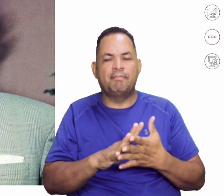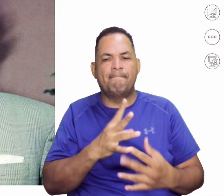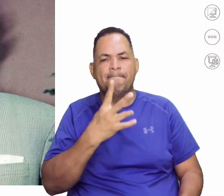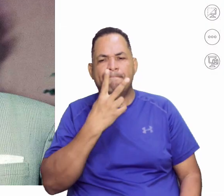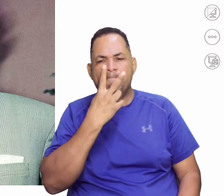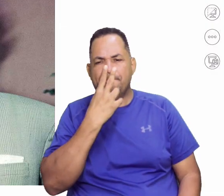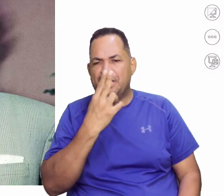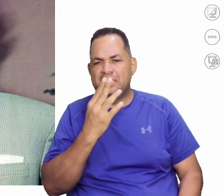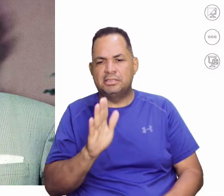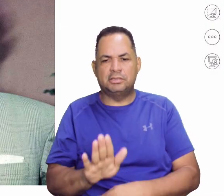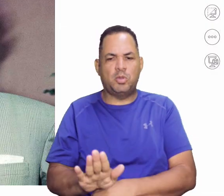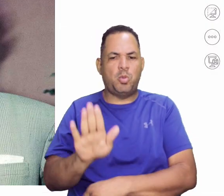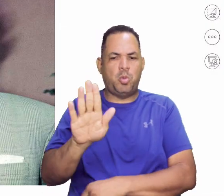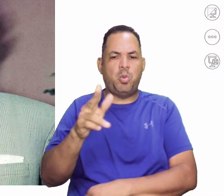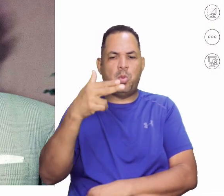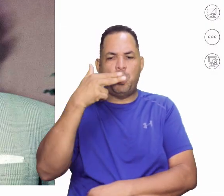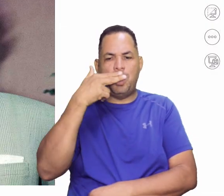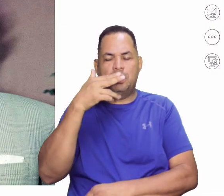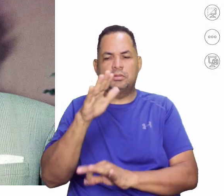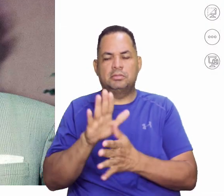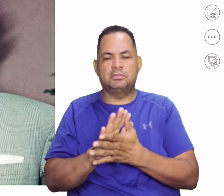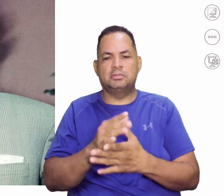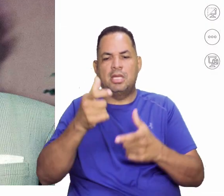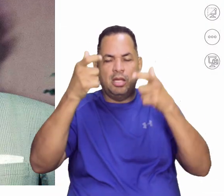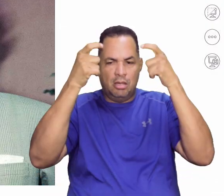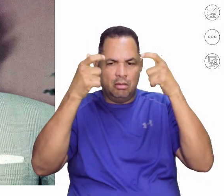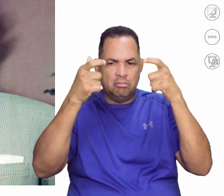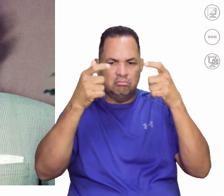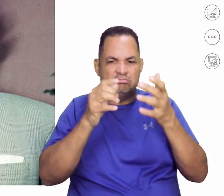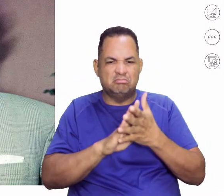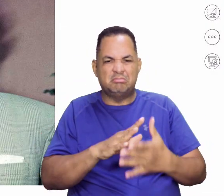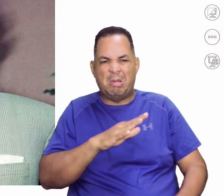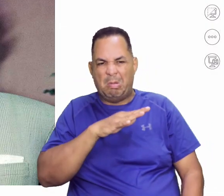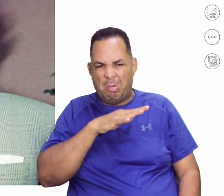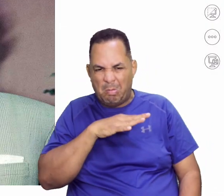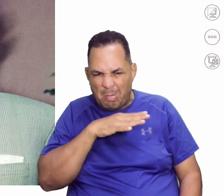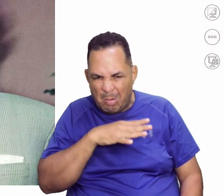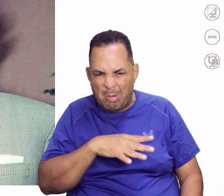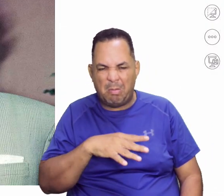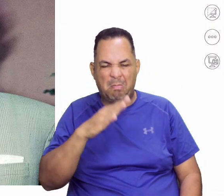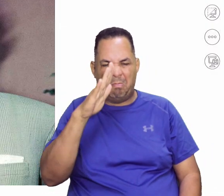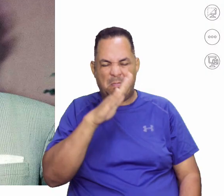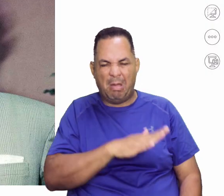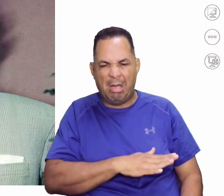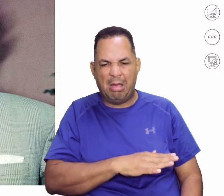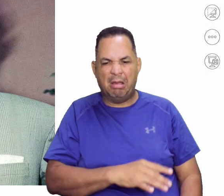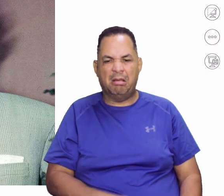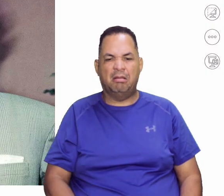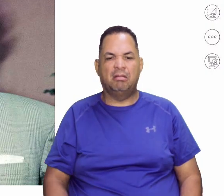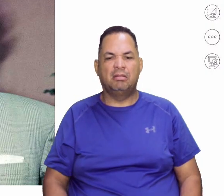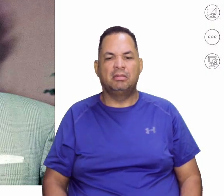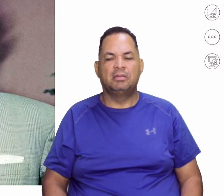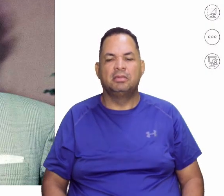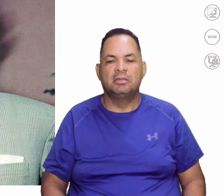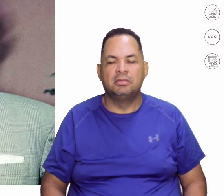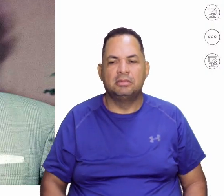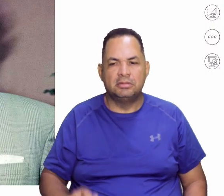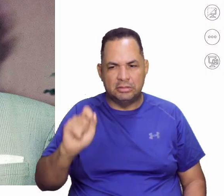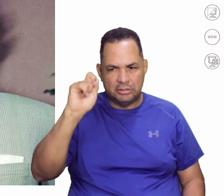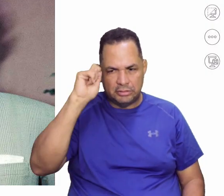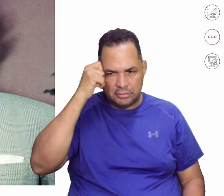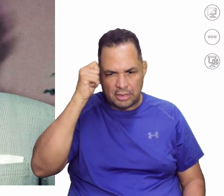nazismo, para você ter uma ideia. Então, esse rei era tão mau, e ele achava que os africanos eram